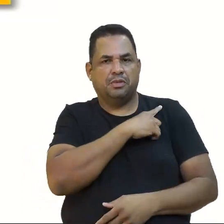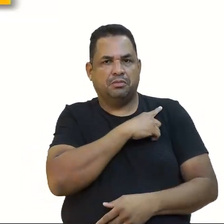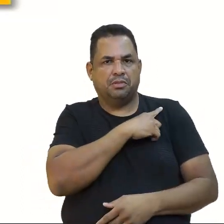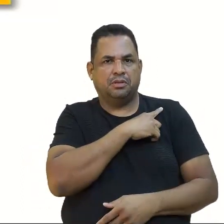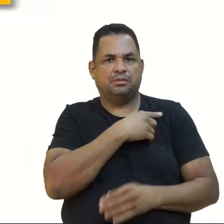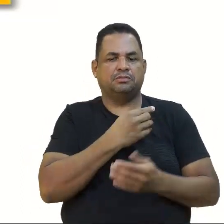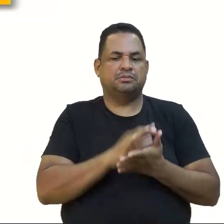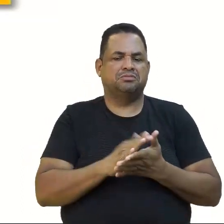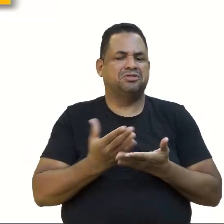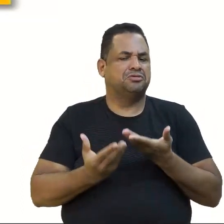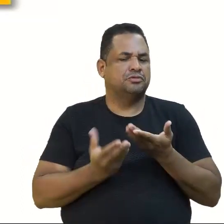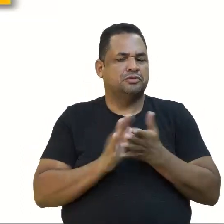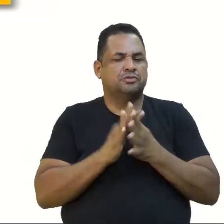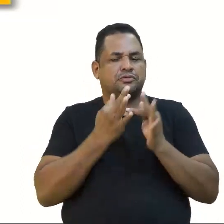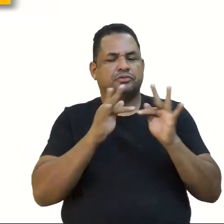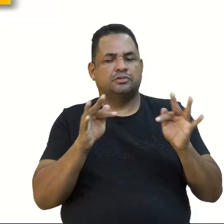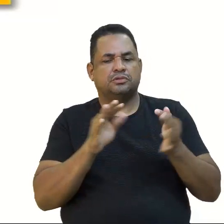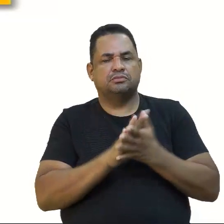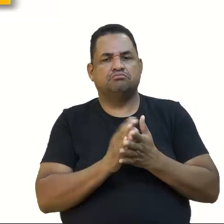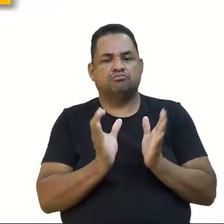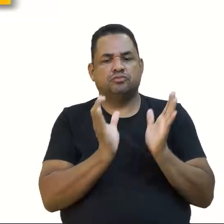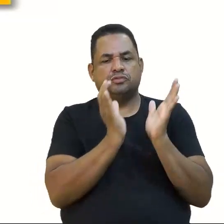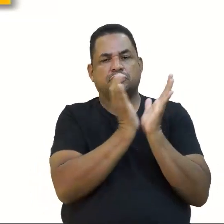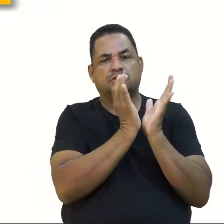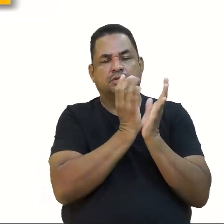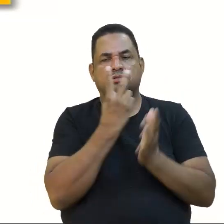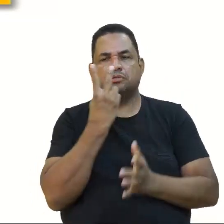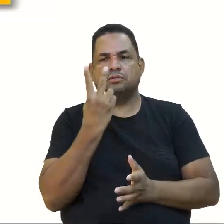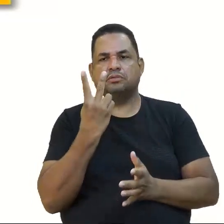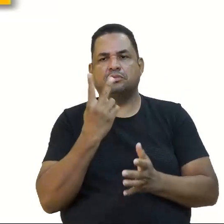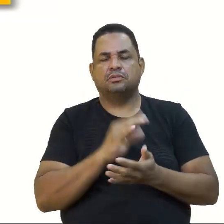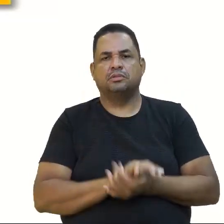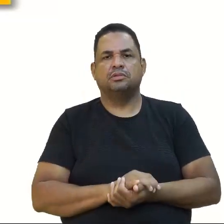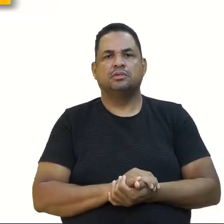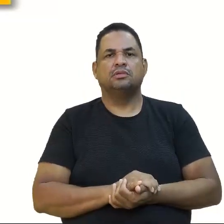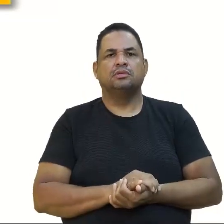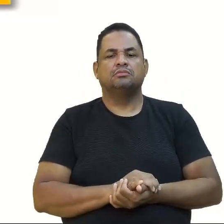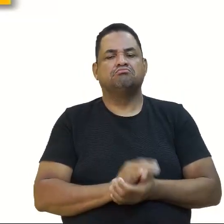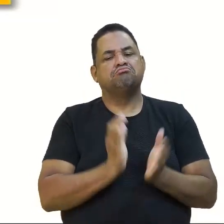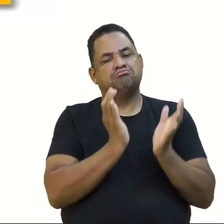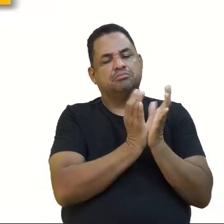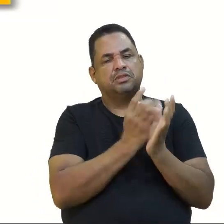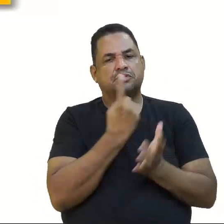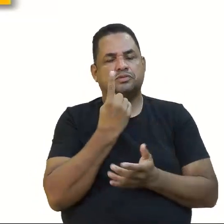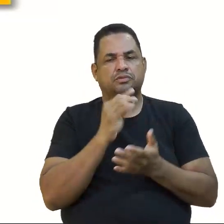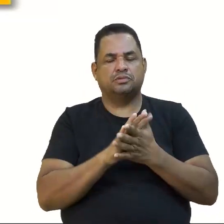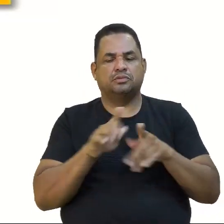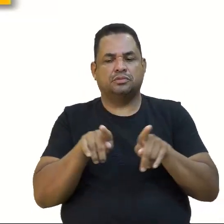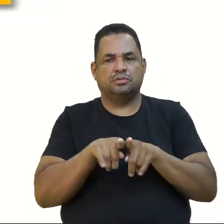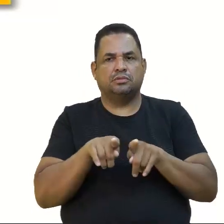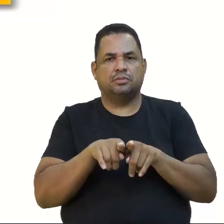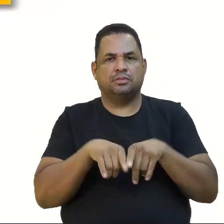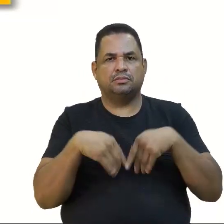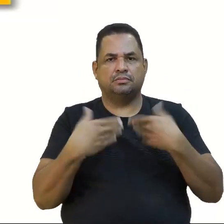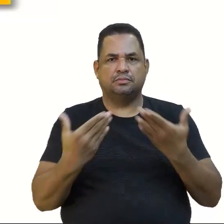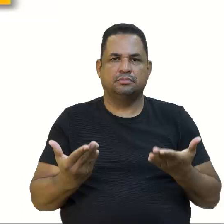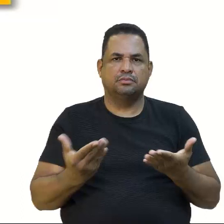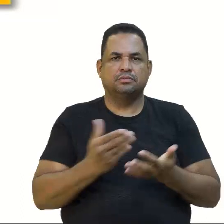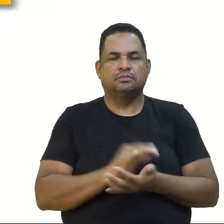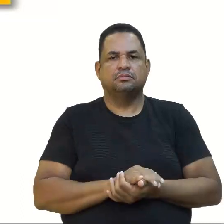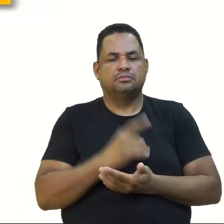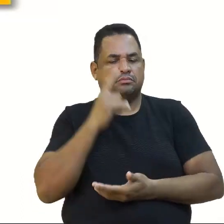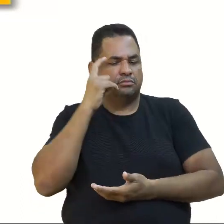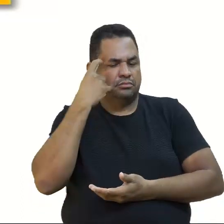de funções na unidade 2, né, professor Malmal? Um tantão. Não é verdade? Na unidade 1 também já tem no finalzinho Já lá uma começa, introdução, tal, as